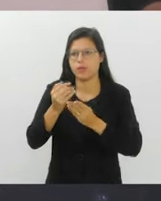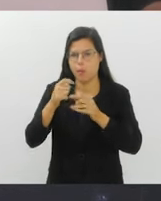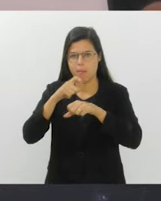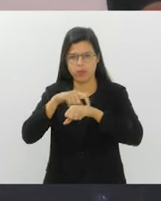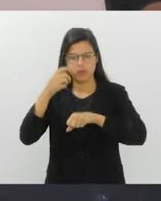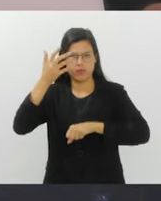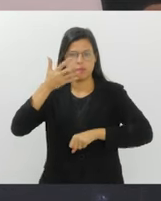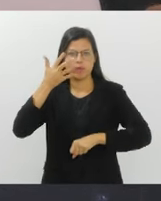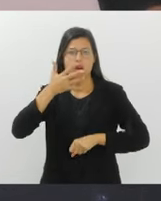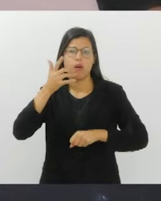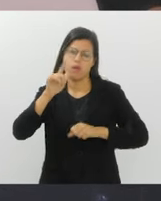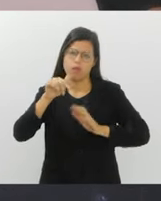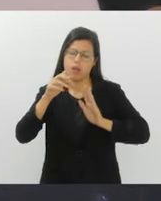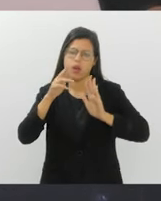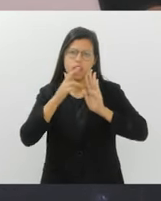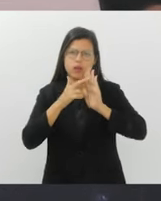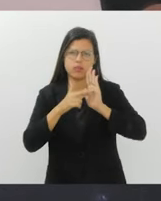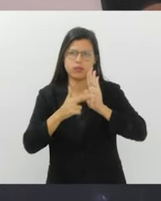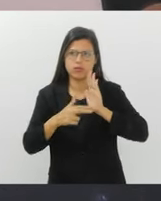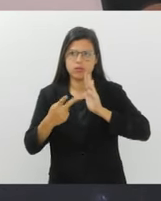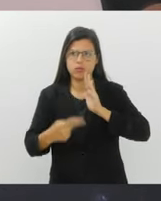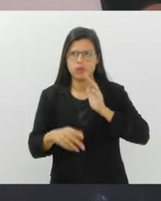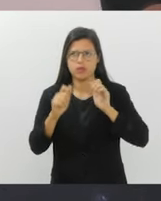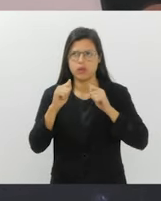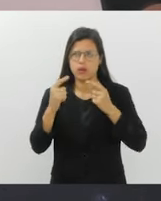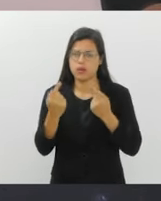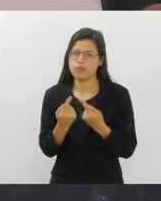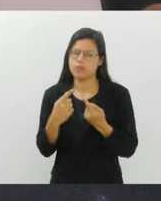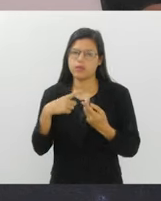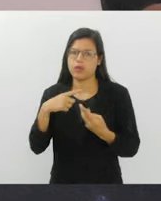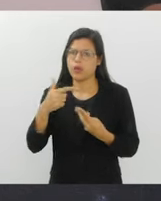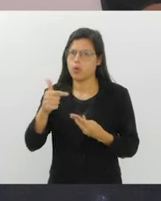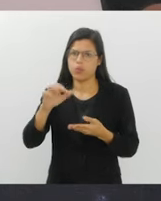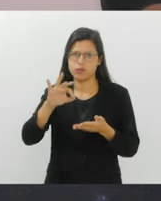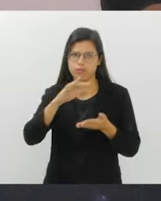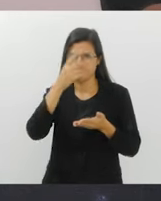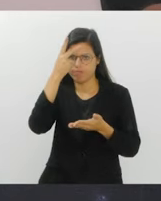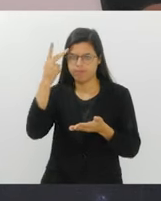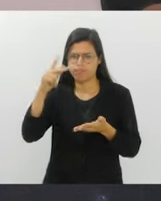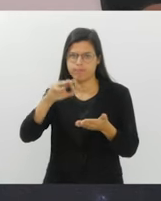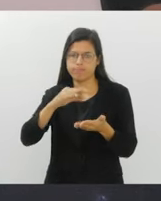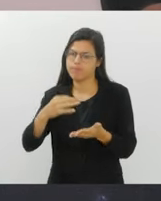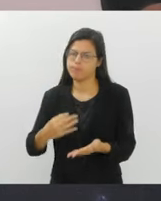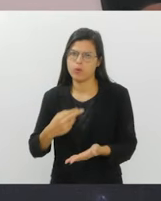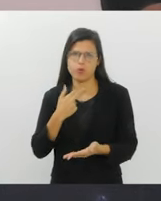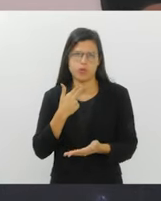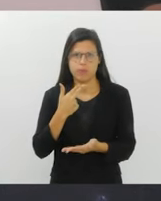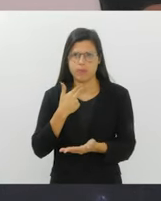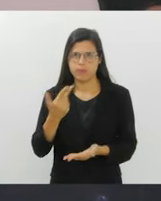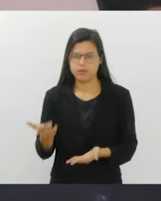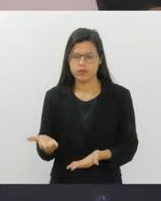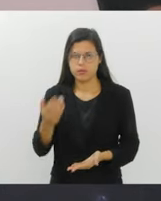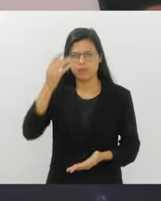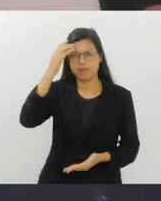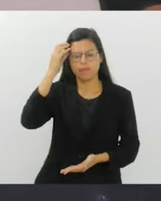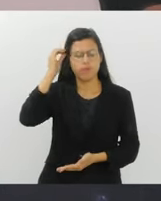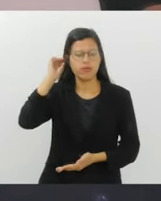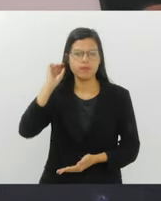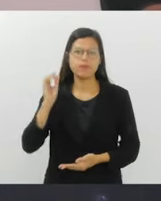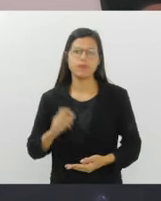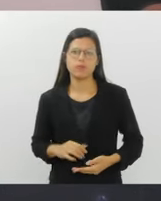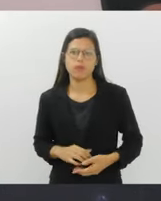rito da casa. Tem muito mais gente escrita, mas que eu não vou poder passar a palavra. Mas dizer o